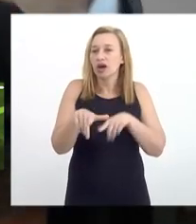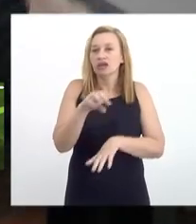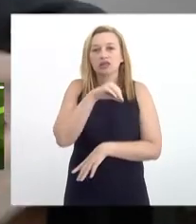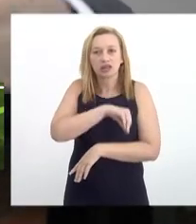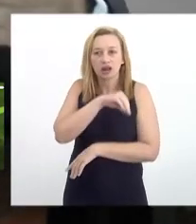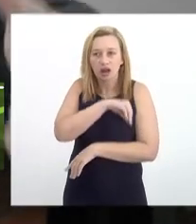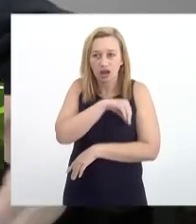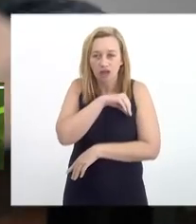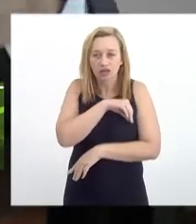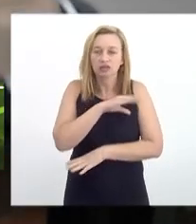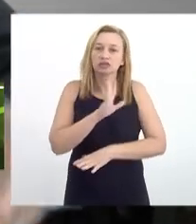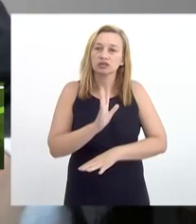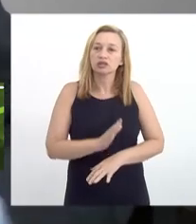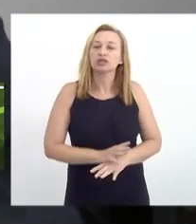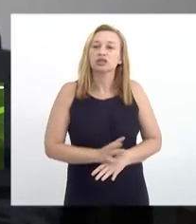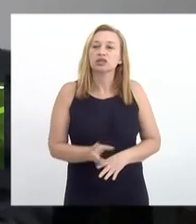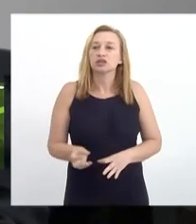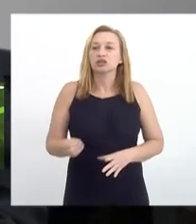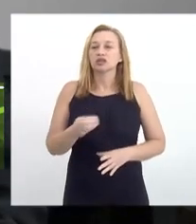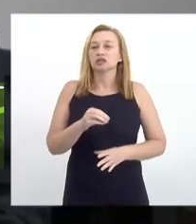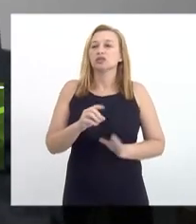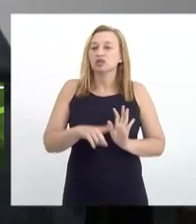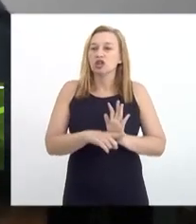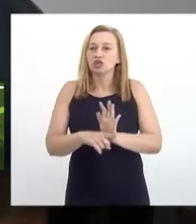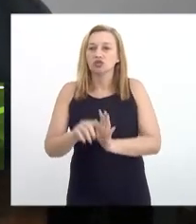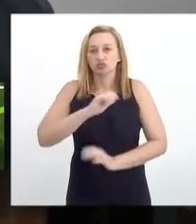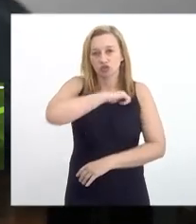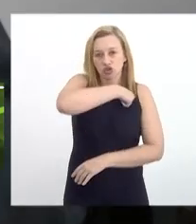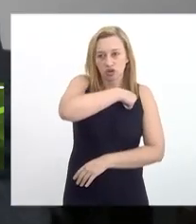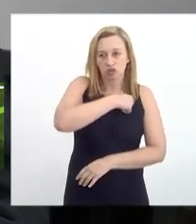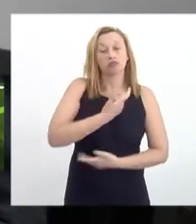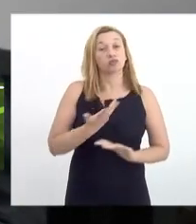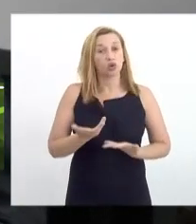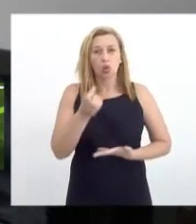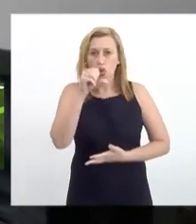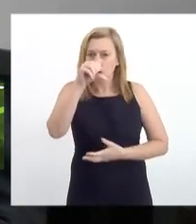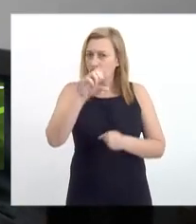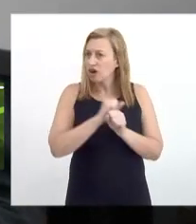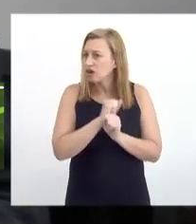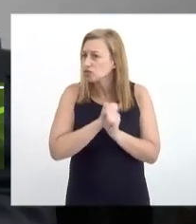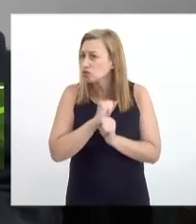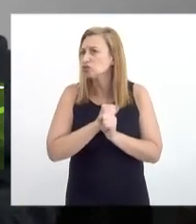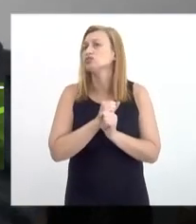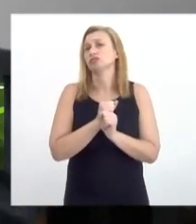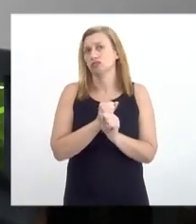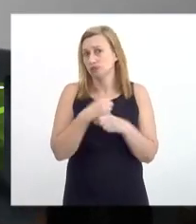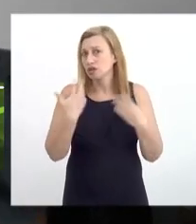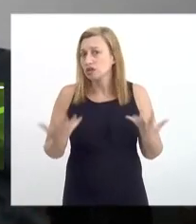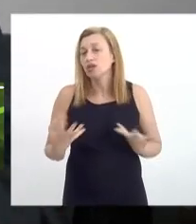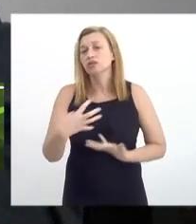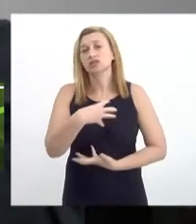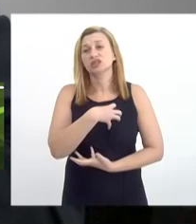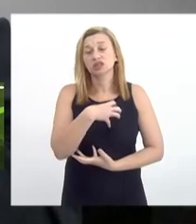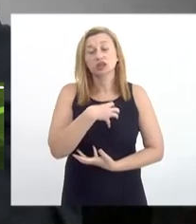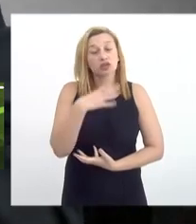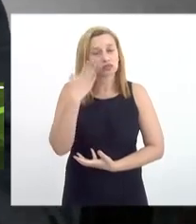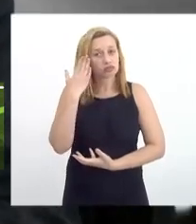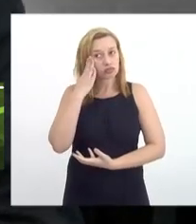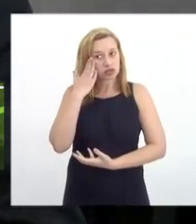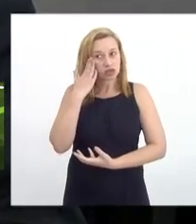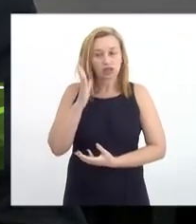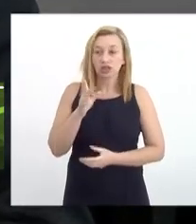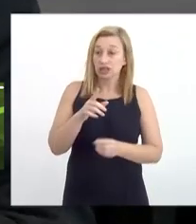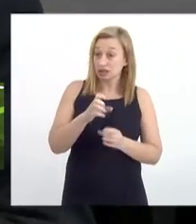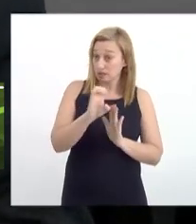desde que expressamente previstos no plano de recuperação fiscal. Porque nós vamos passar nove anos, não é? Então, nesse sentido, como eu entendo, essa